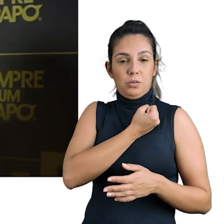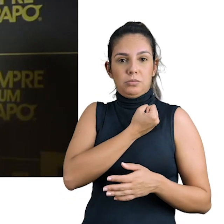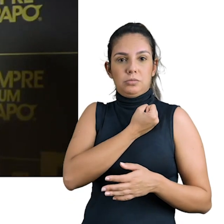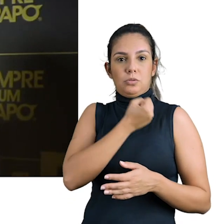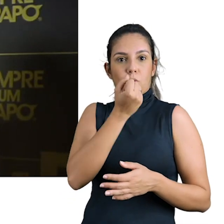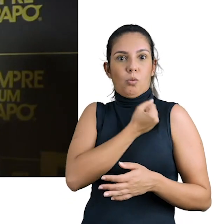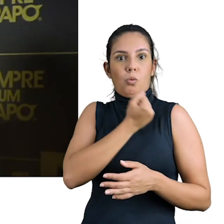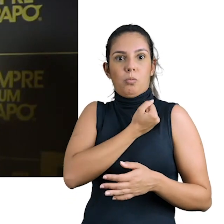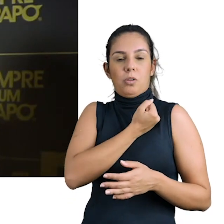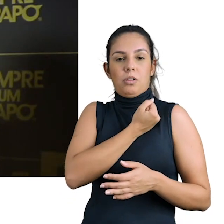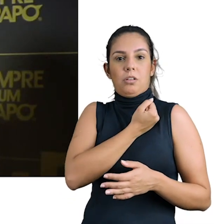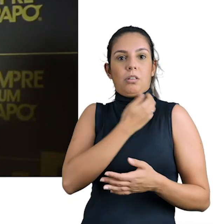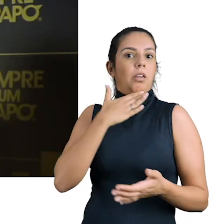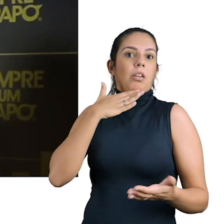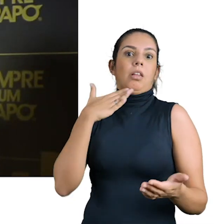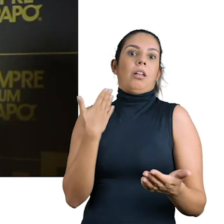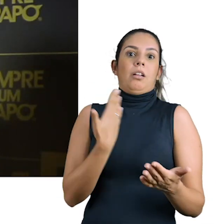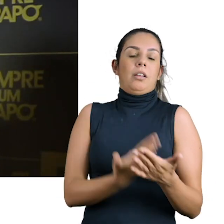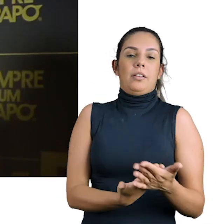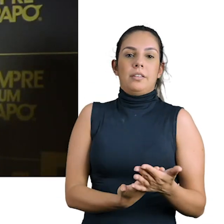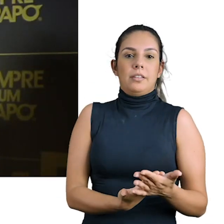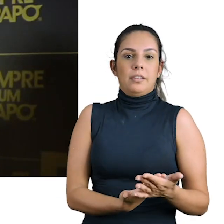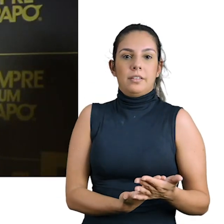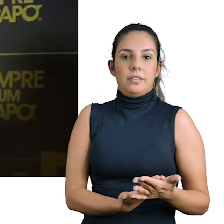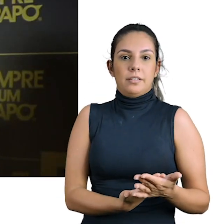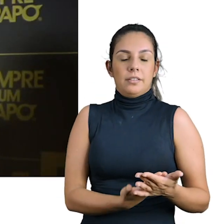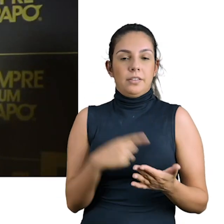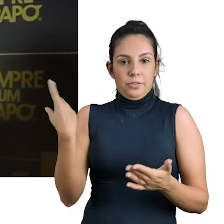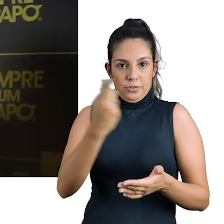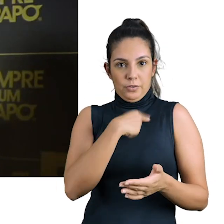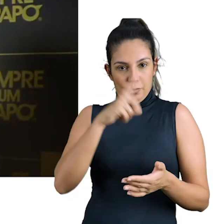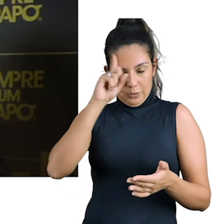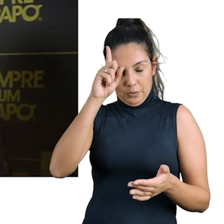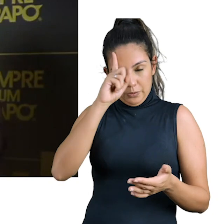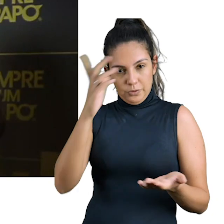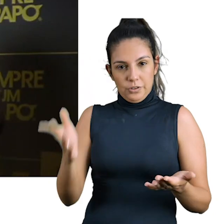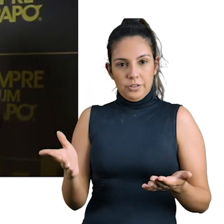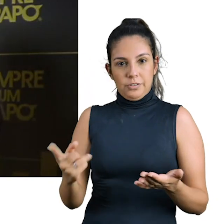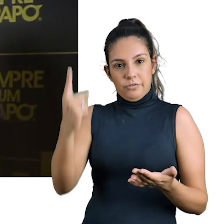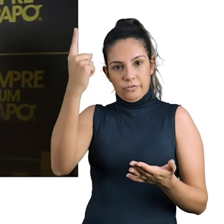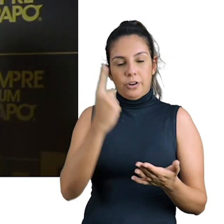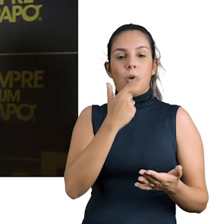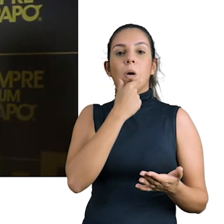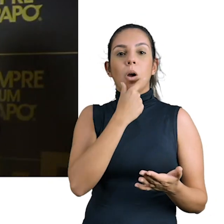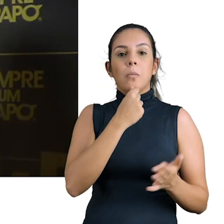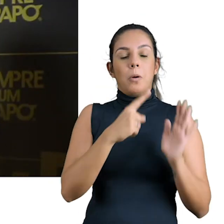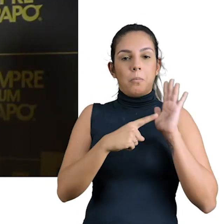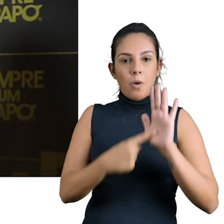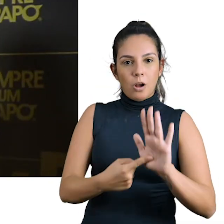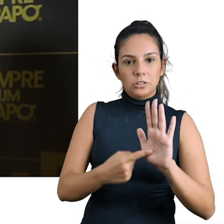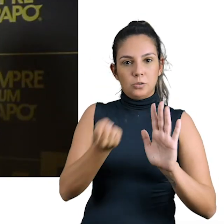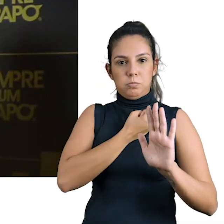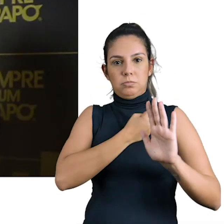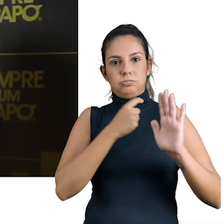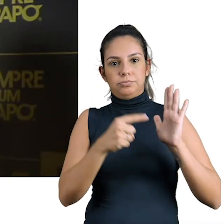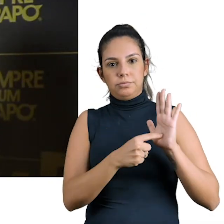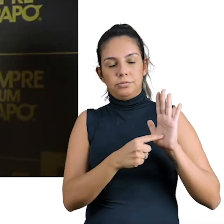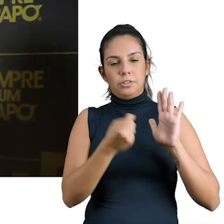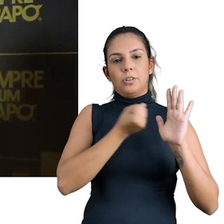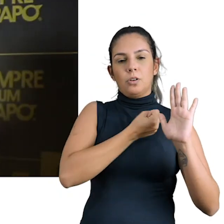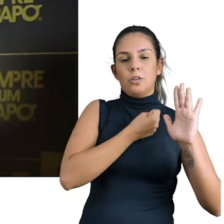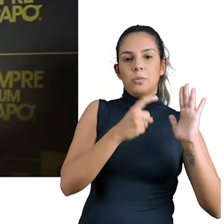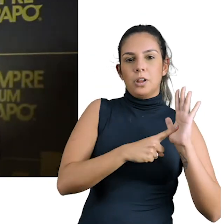O número virou uma coisa draconiana também no nosso cotidiano. Vem lá, o cara apresenta uma estatística, através